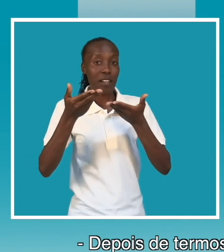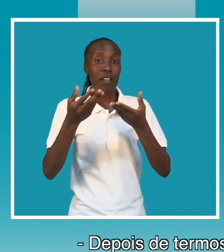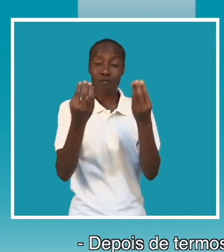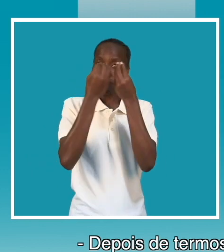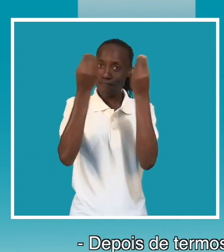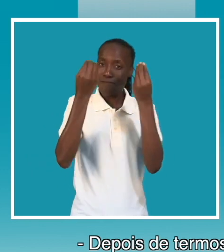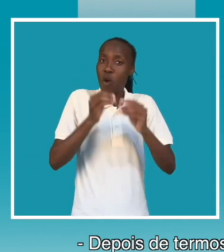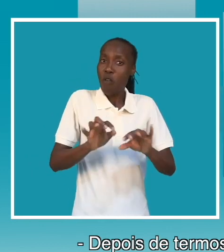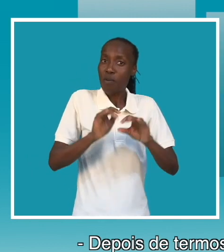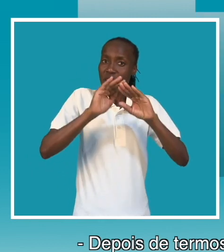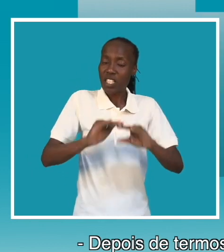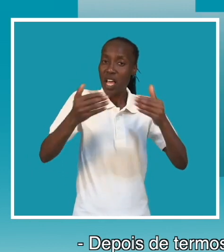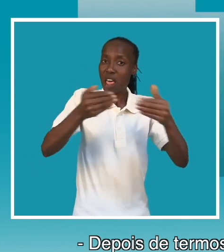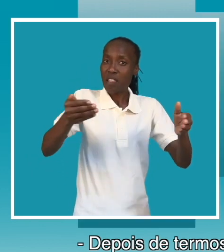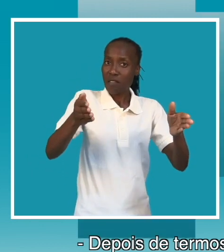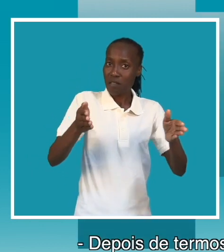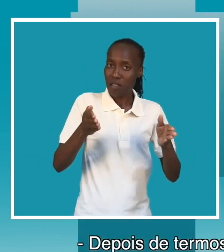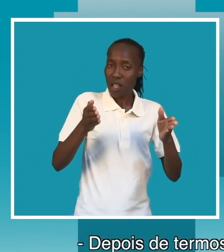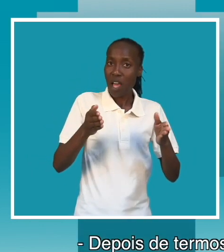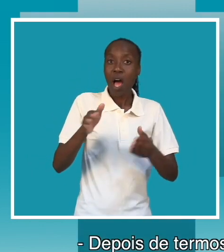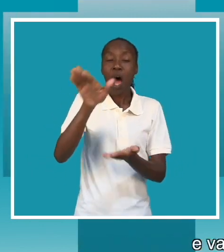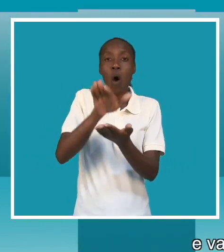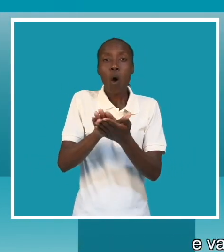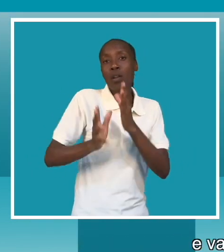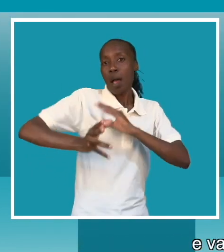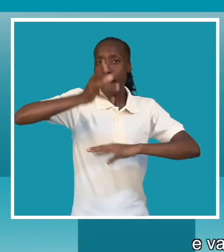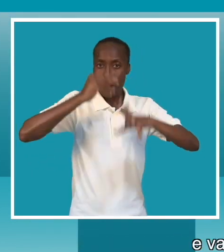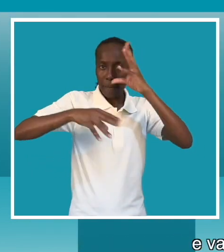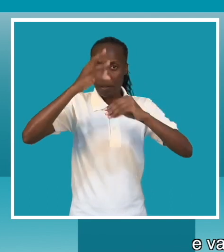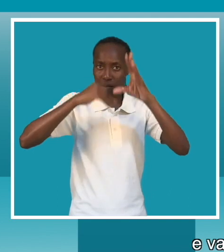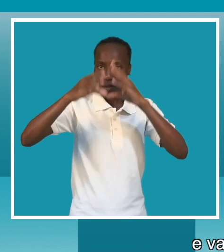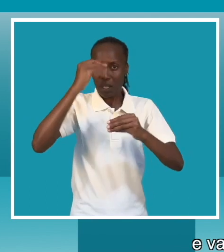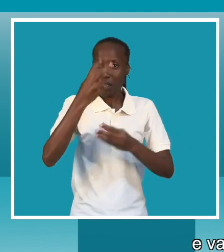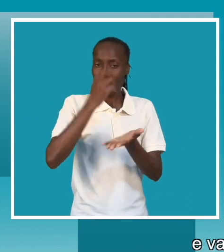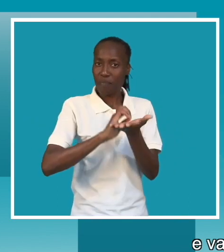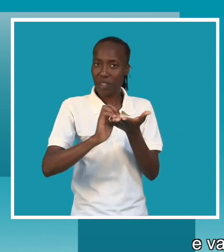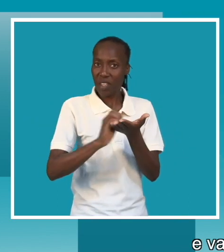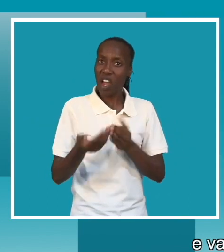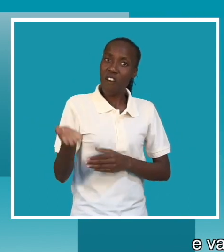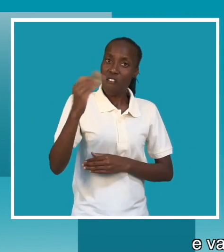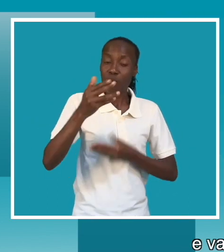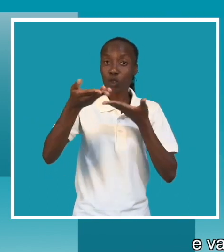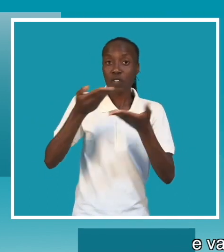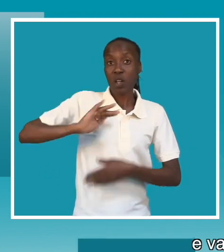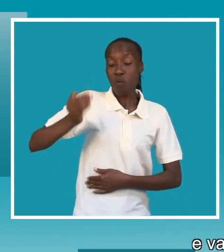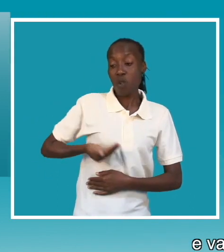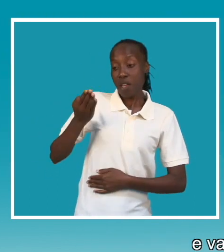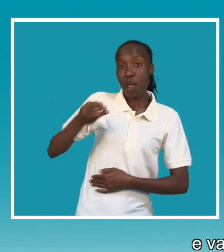neste momento estamos na sala onde se aprende Braille e vamos conversar com a monitora Mónica